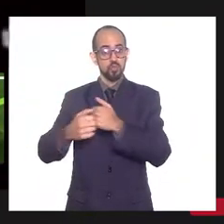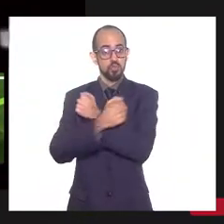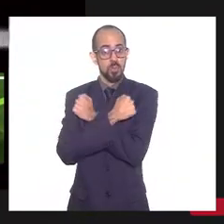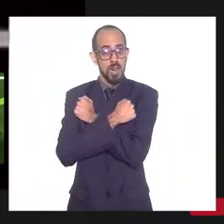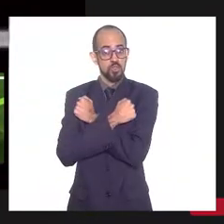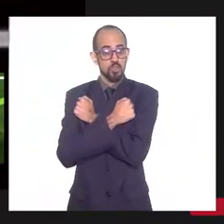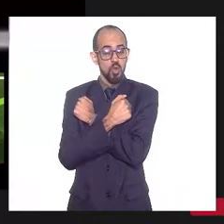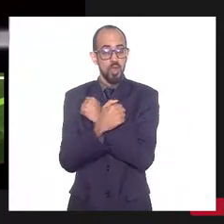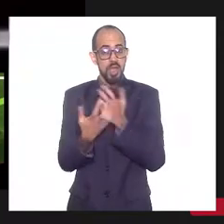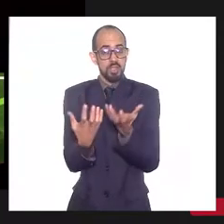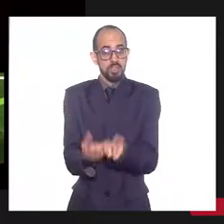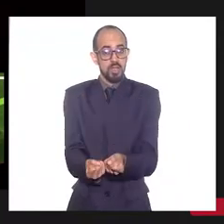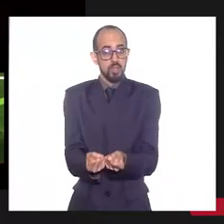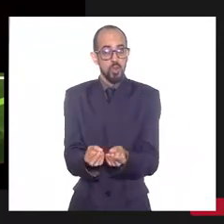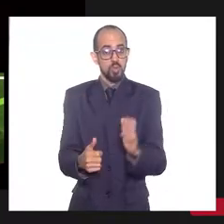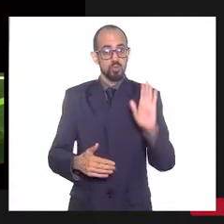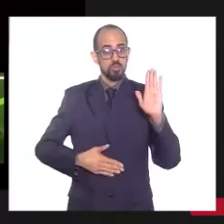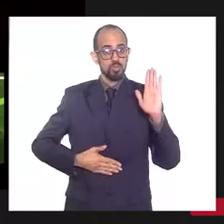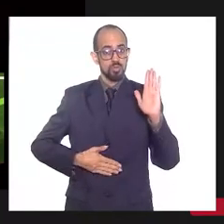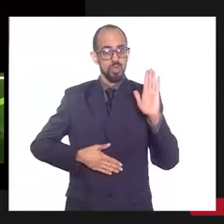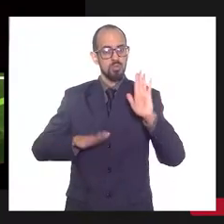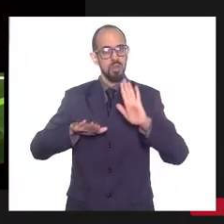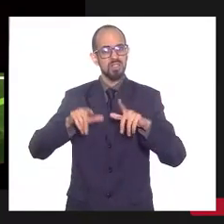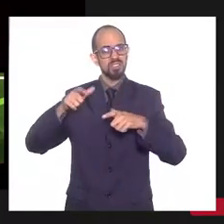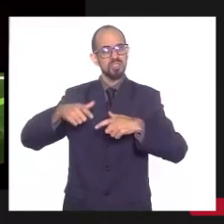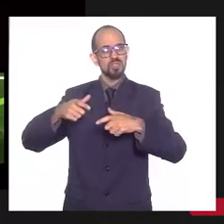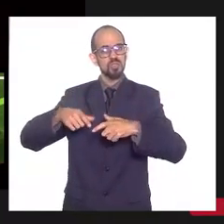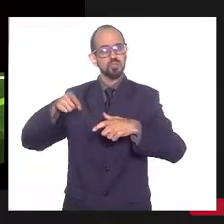dentro dessas comunidades é